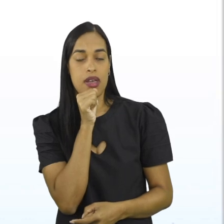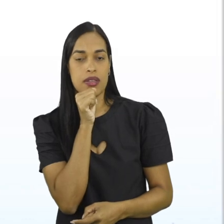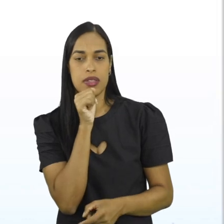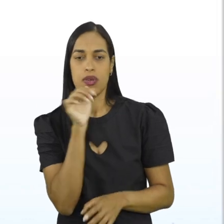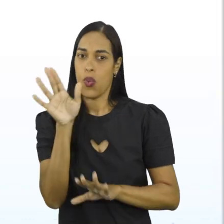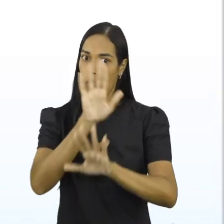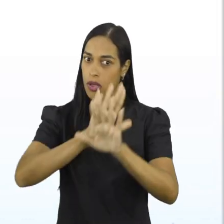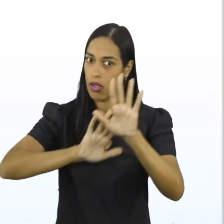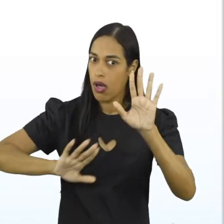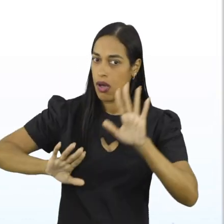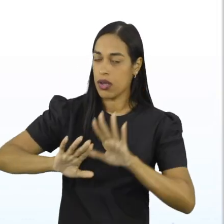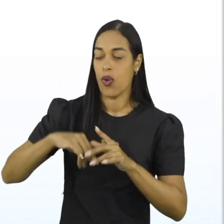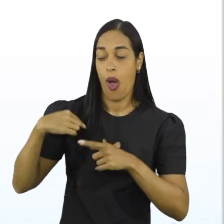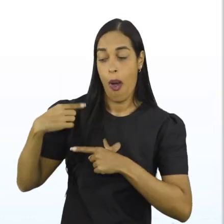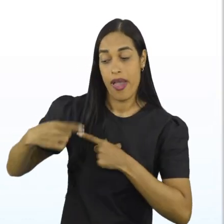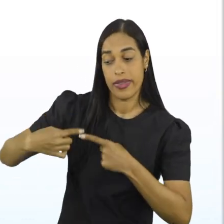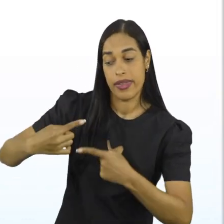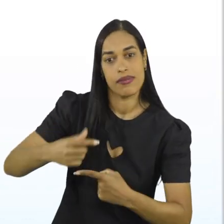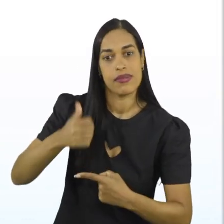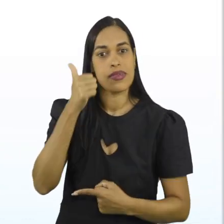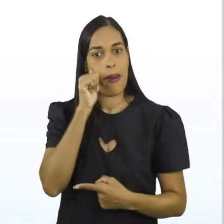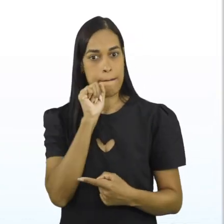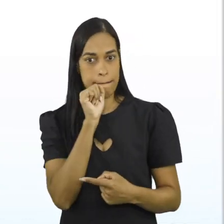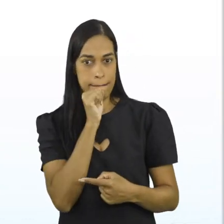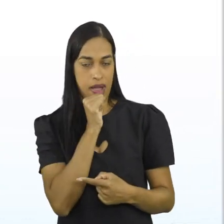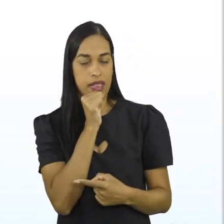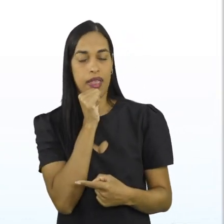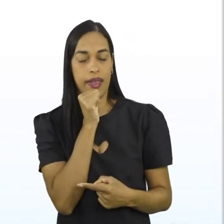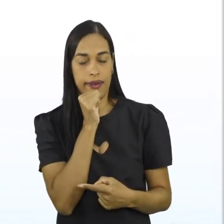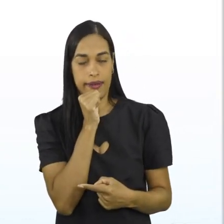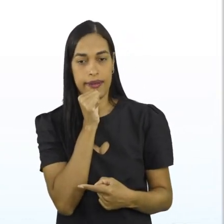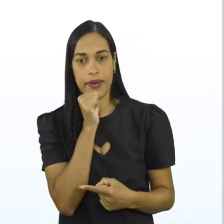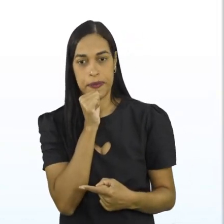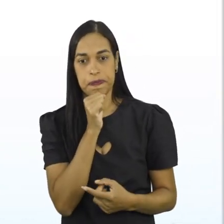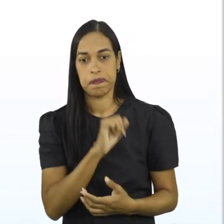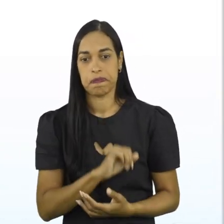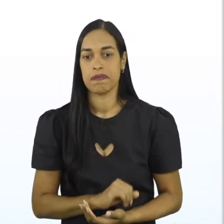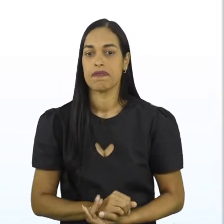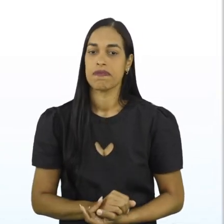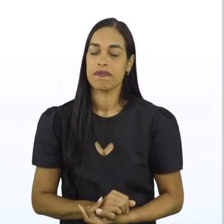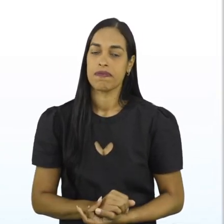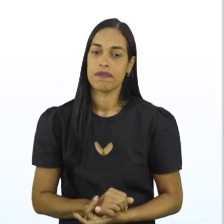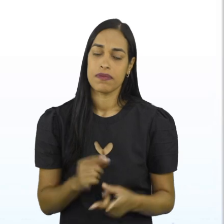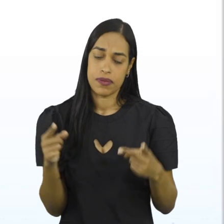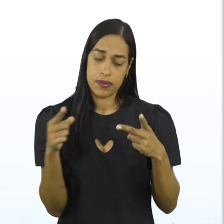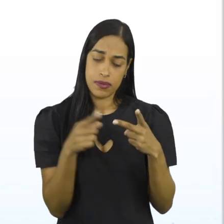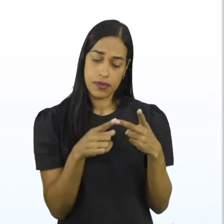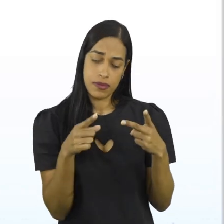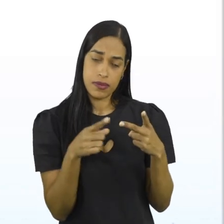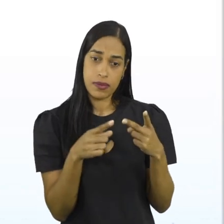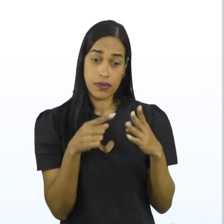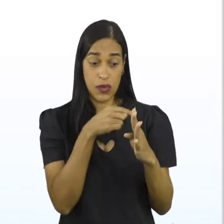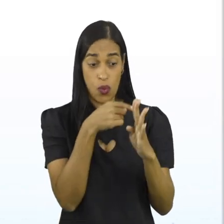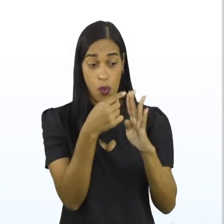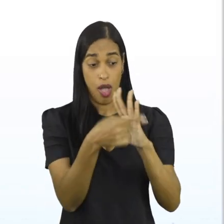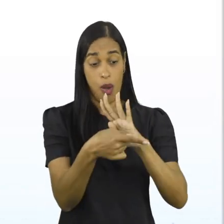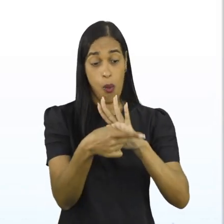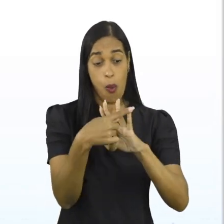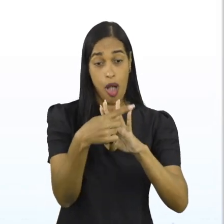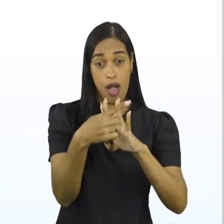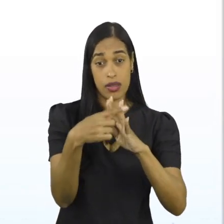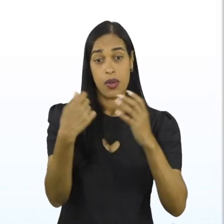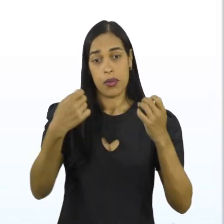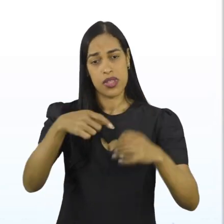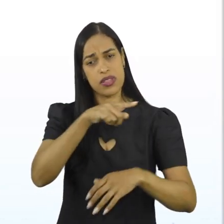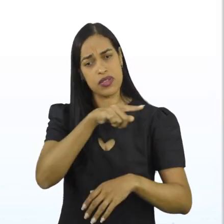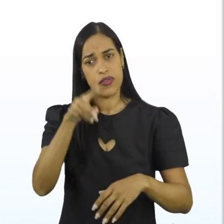Cuidado com isso. Vai ser uma herança materna, tá? A mitocôndria. Depois das mitocôndrias, uma quarta organela que eu preciso